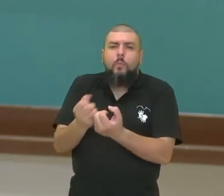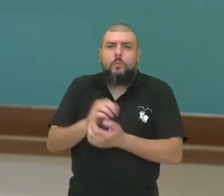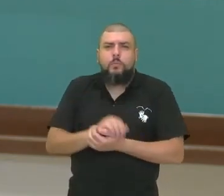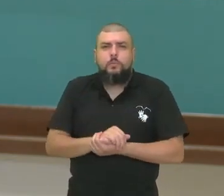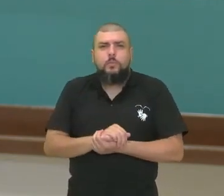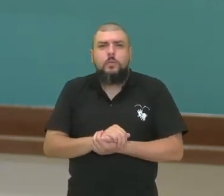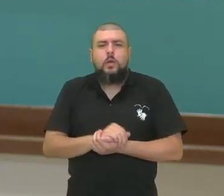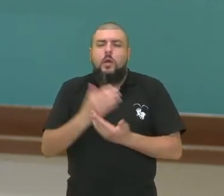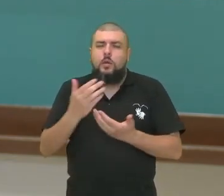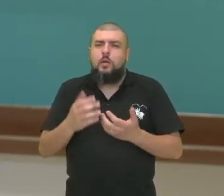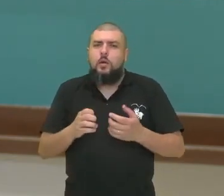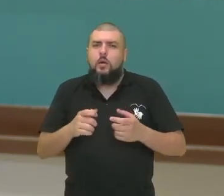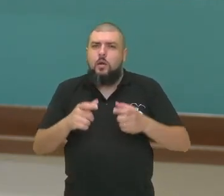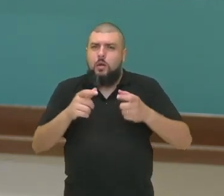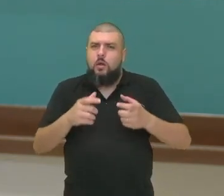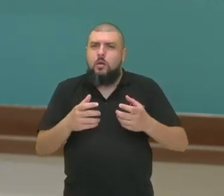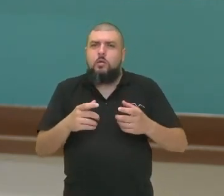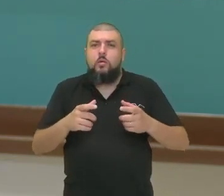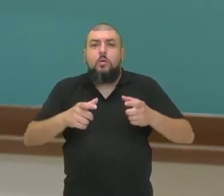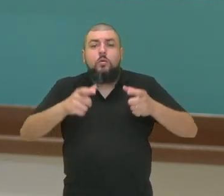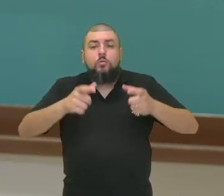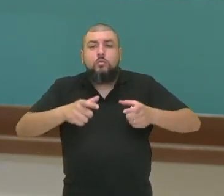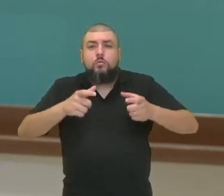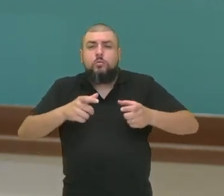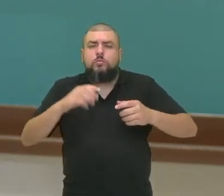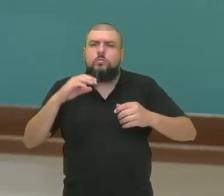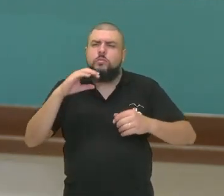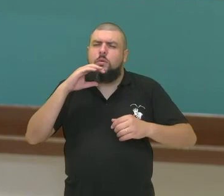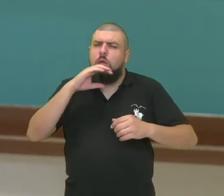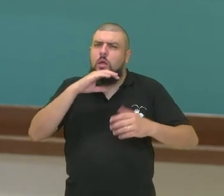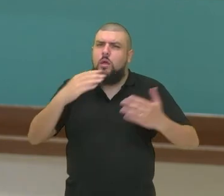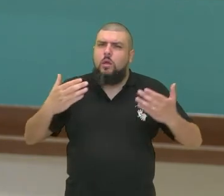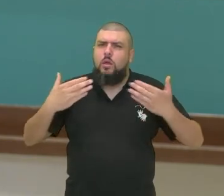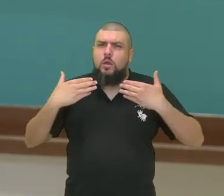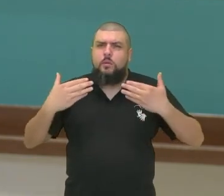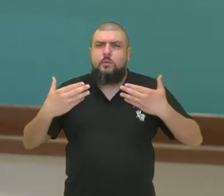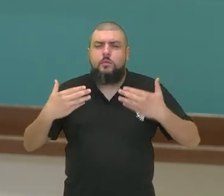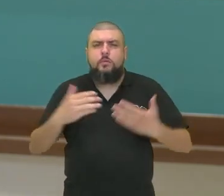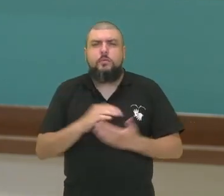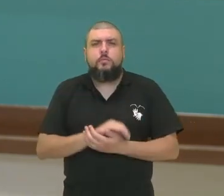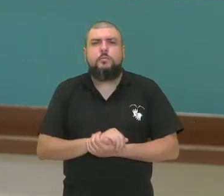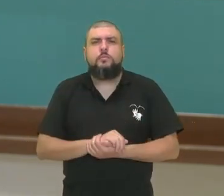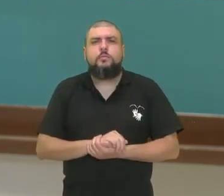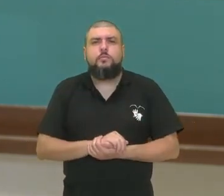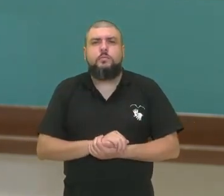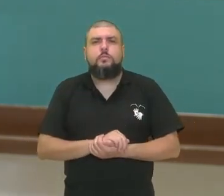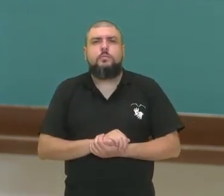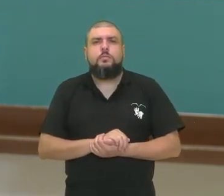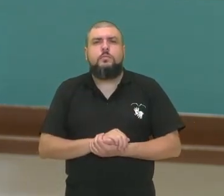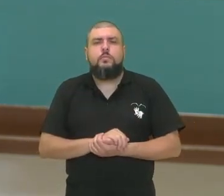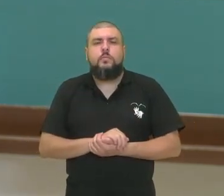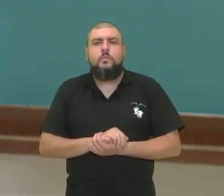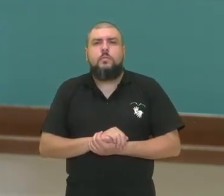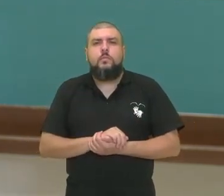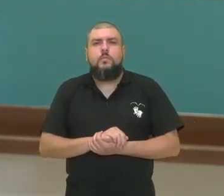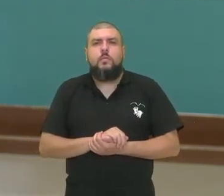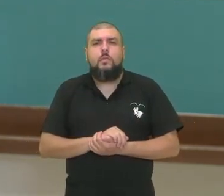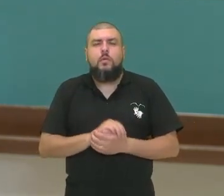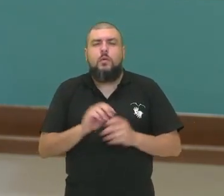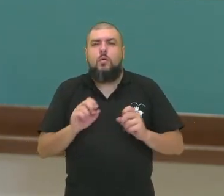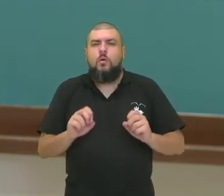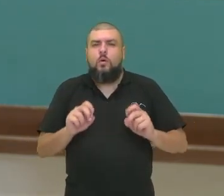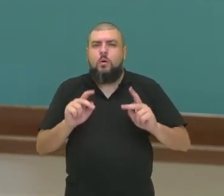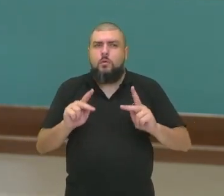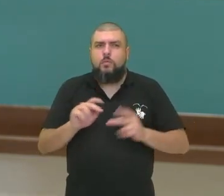uma região aí de deserto, né, a região quente. Muito bem. Bom, agora vamos falar do Planalto Centro-Meridional,